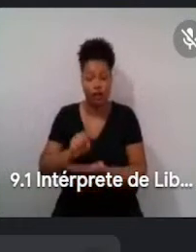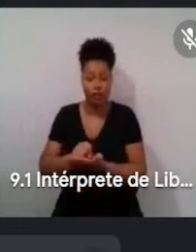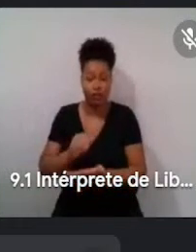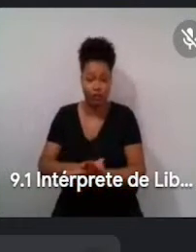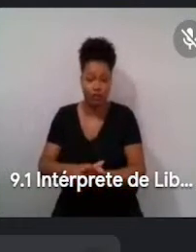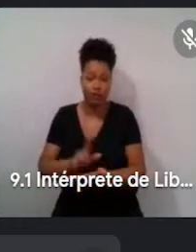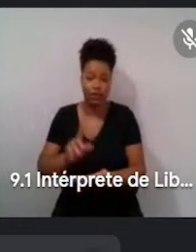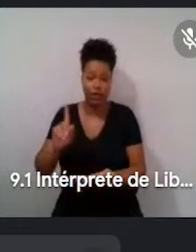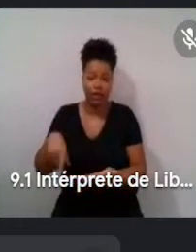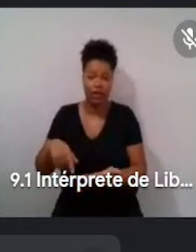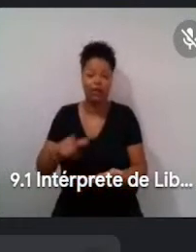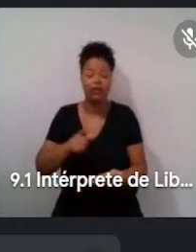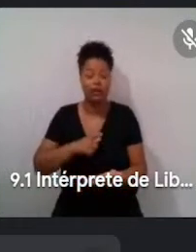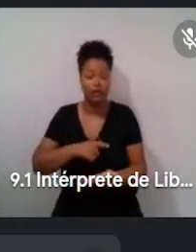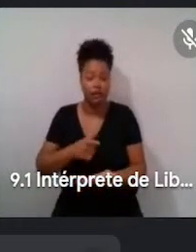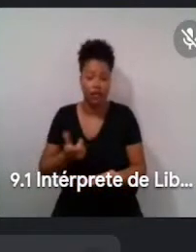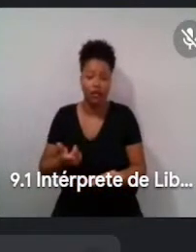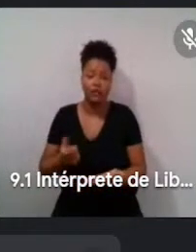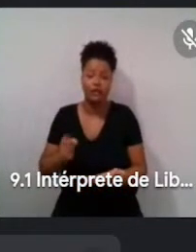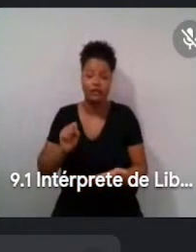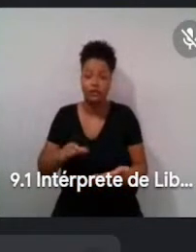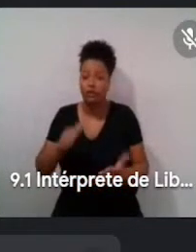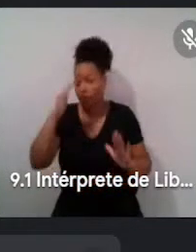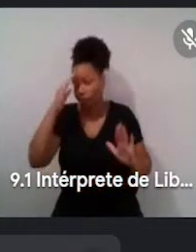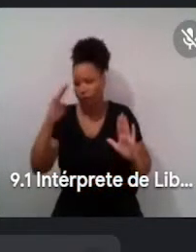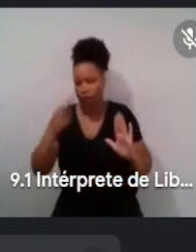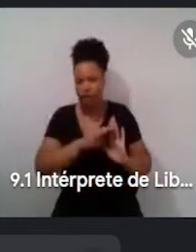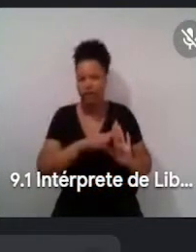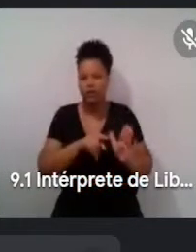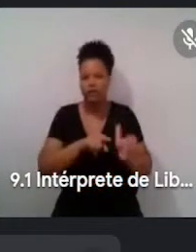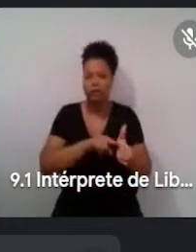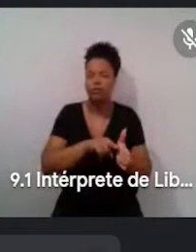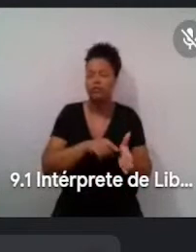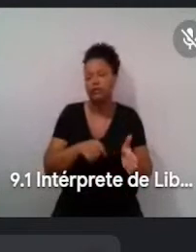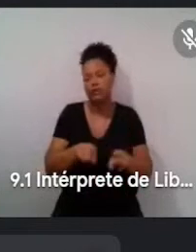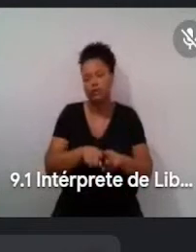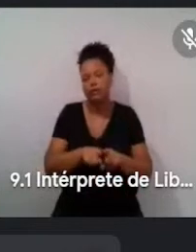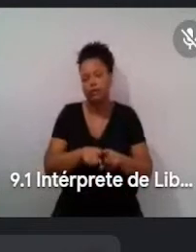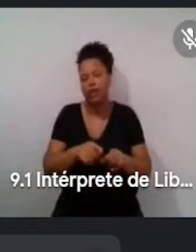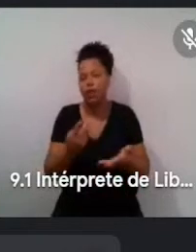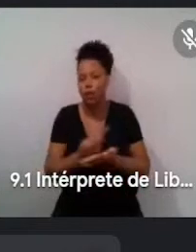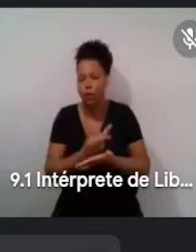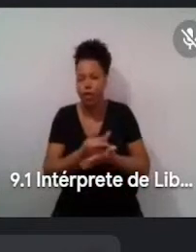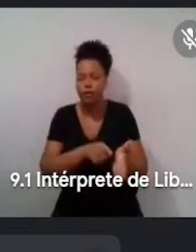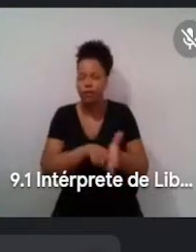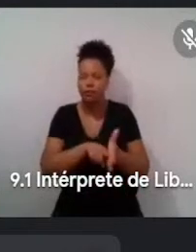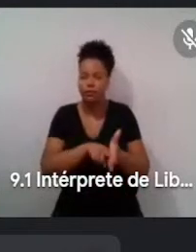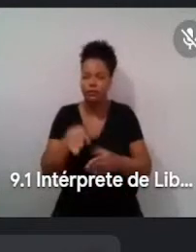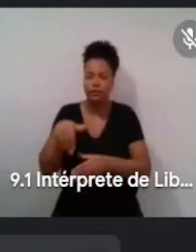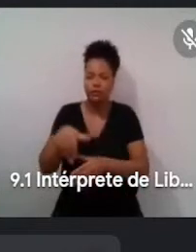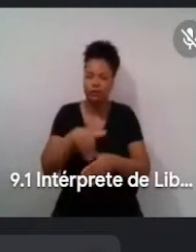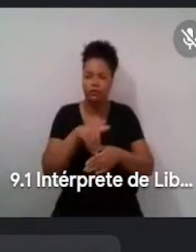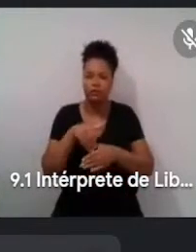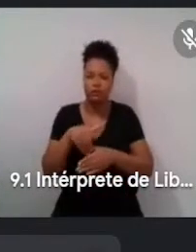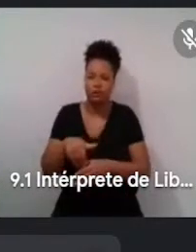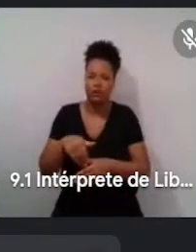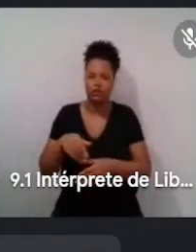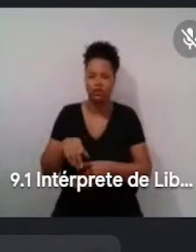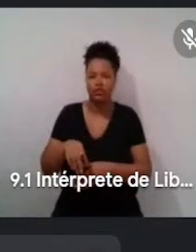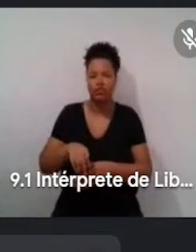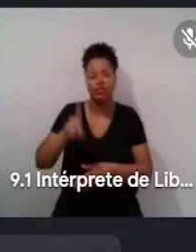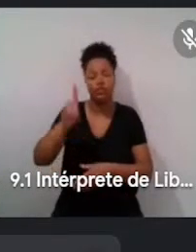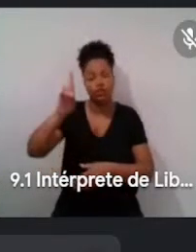registro da pesquisa eleitoral. E aí, por uma questão de legalidade envolvendo direito sancionatório, direito